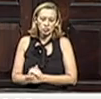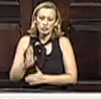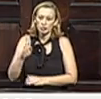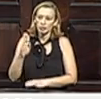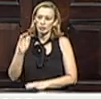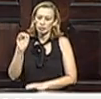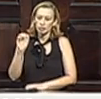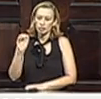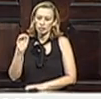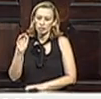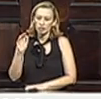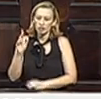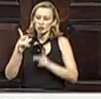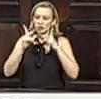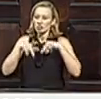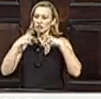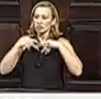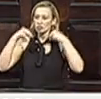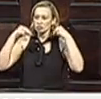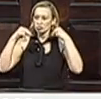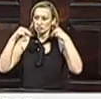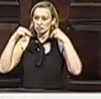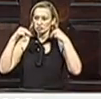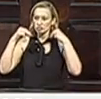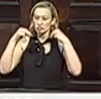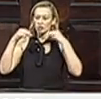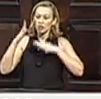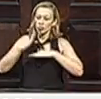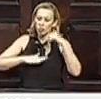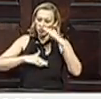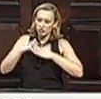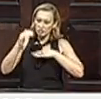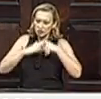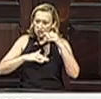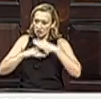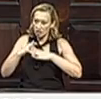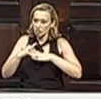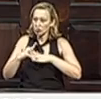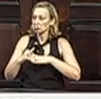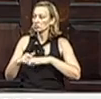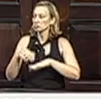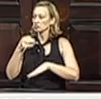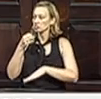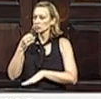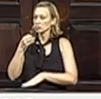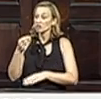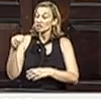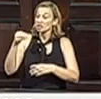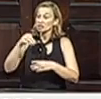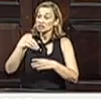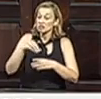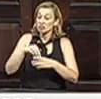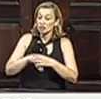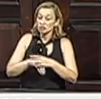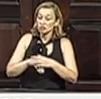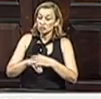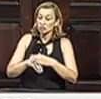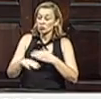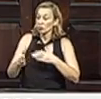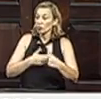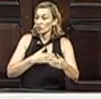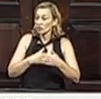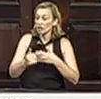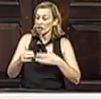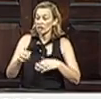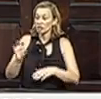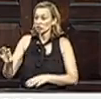nos cafés. É uma profissão crescente no Estado, já é uma realidade em todo o país e o seu reconhecimento é